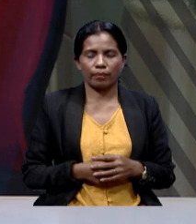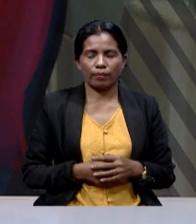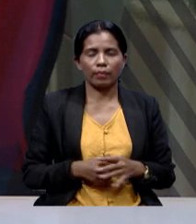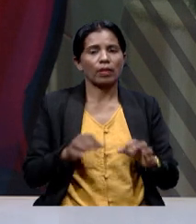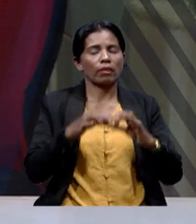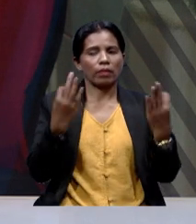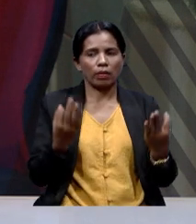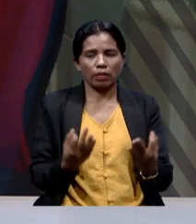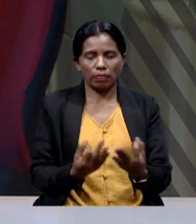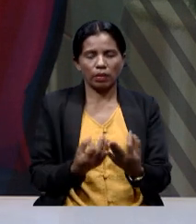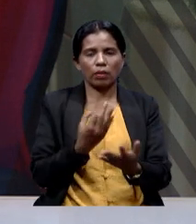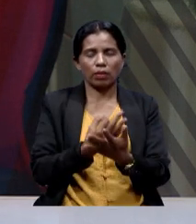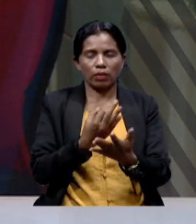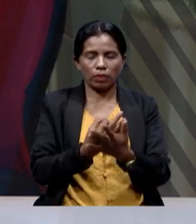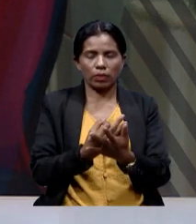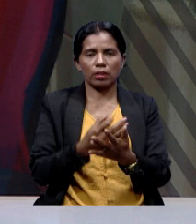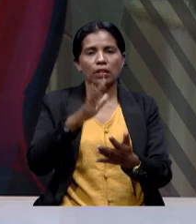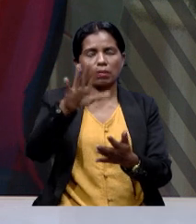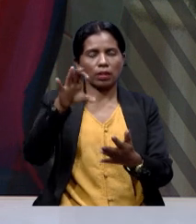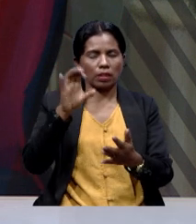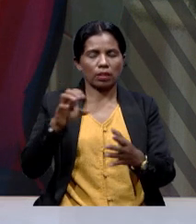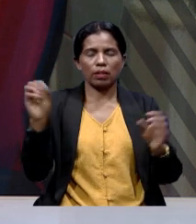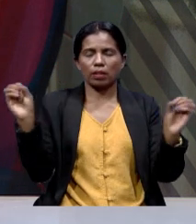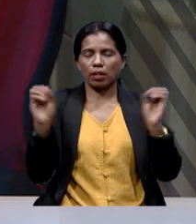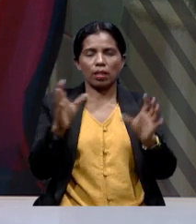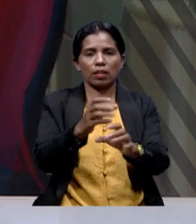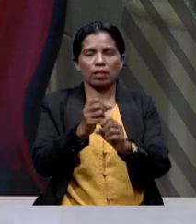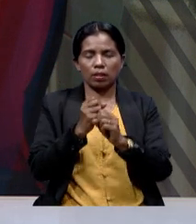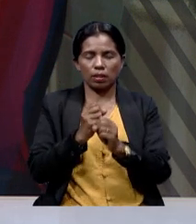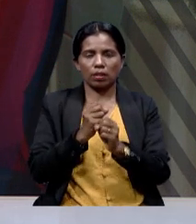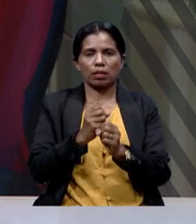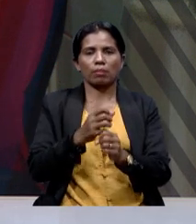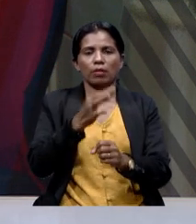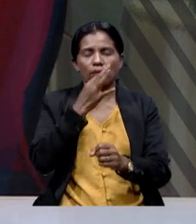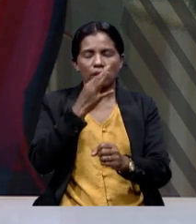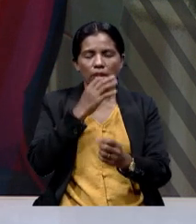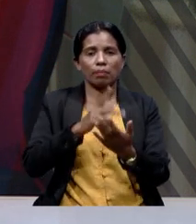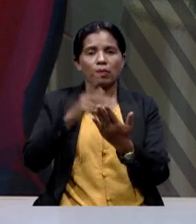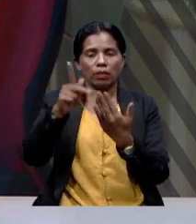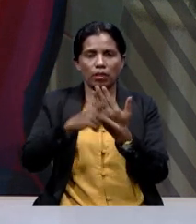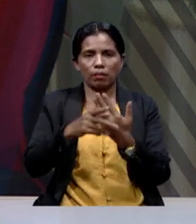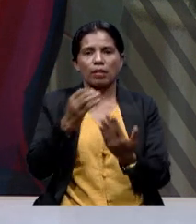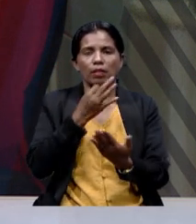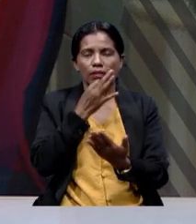Família na Beira Rendimento, Alto Selima Baleta, em Sela Simo, Cesta Básica.